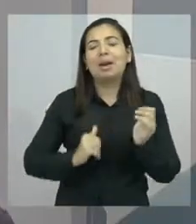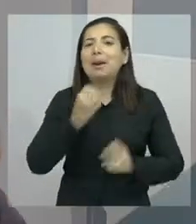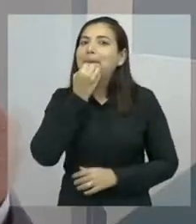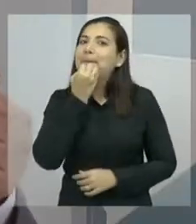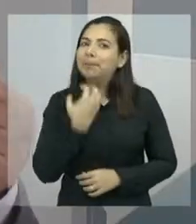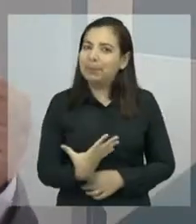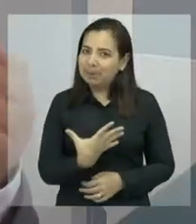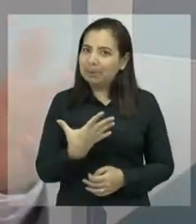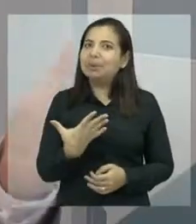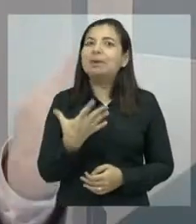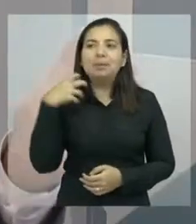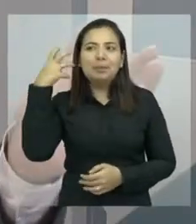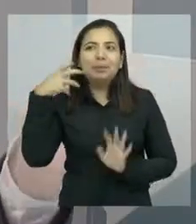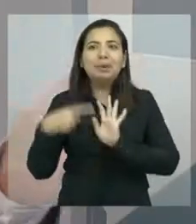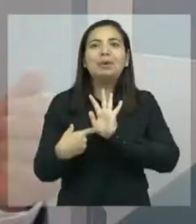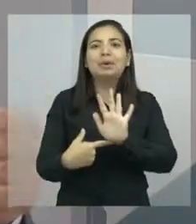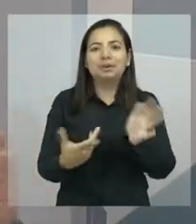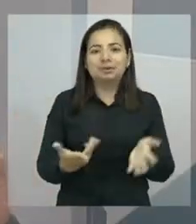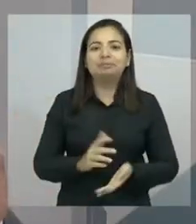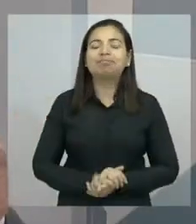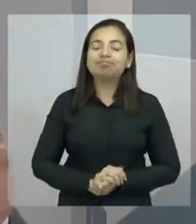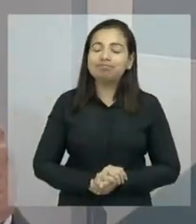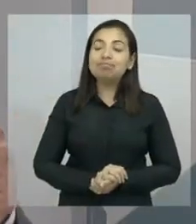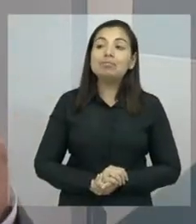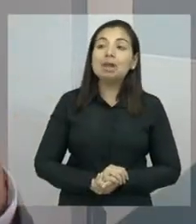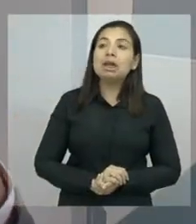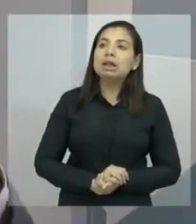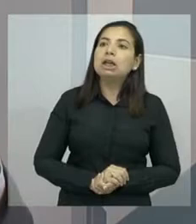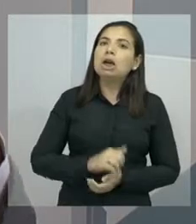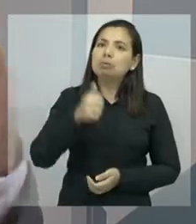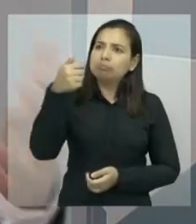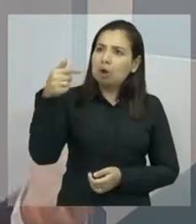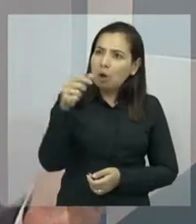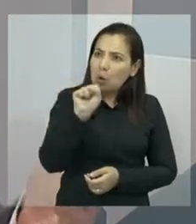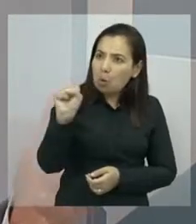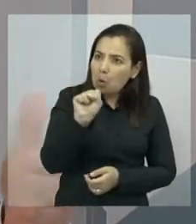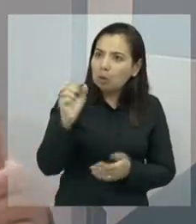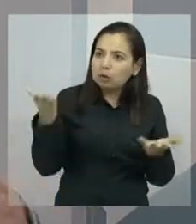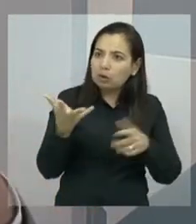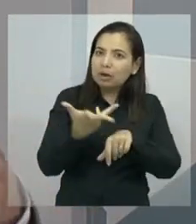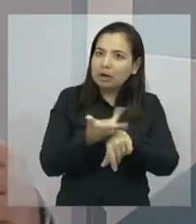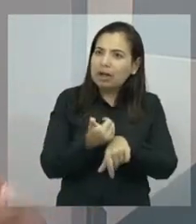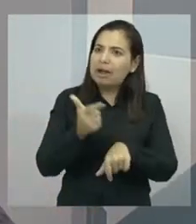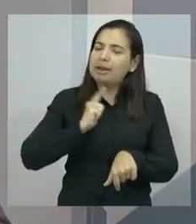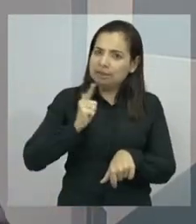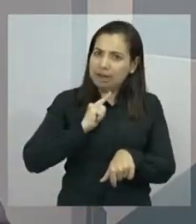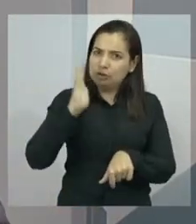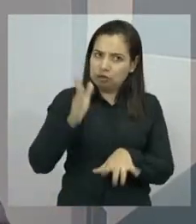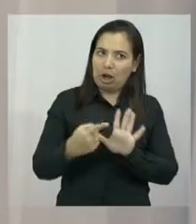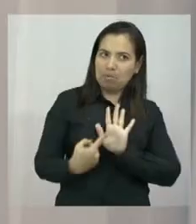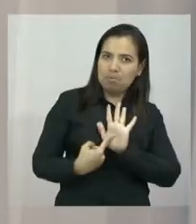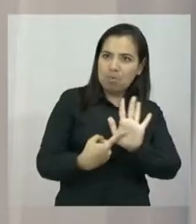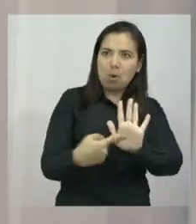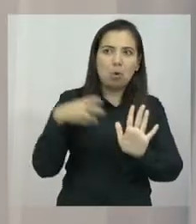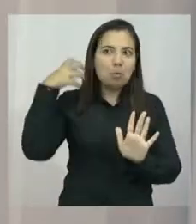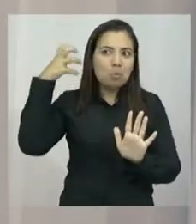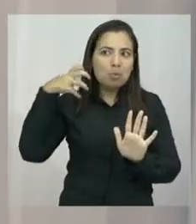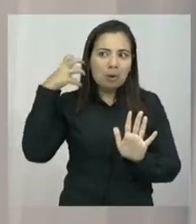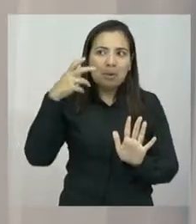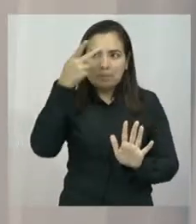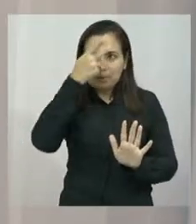nesses 8 anos, nesses 7, agora é o 8º, já assim, algum talento foi revelado, assim? Sim, nós tivemos